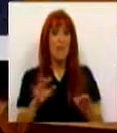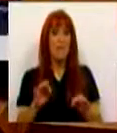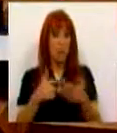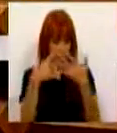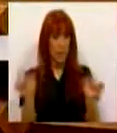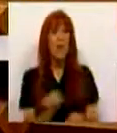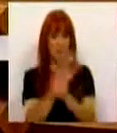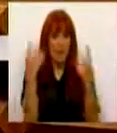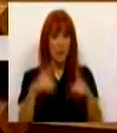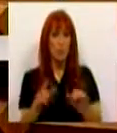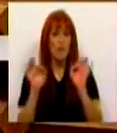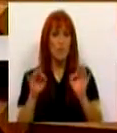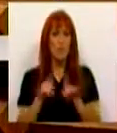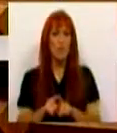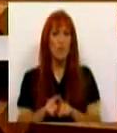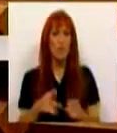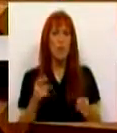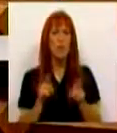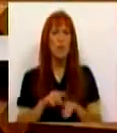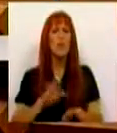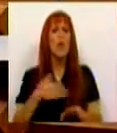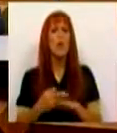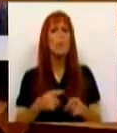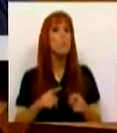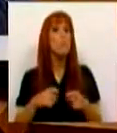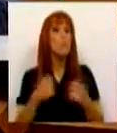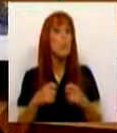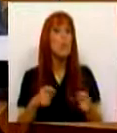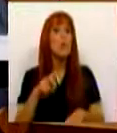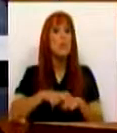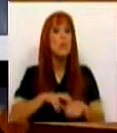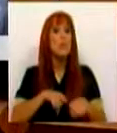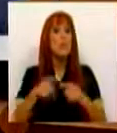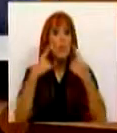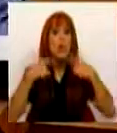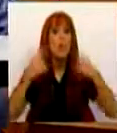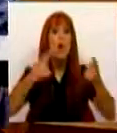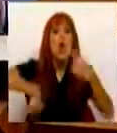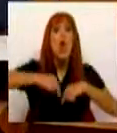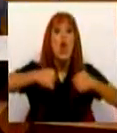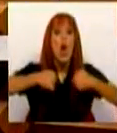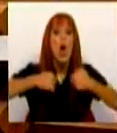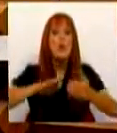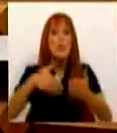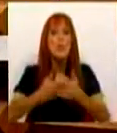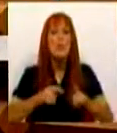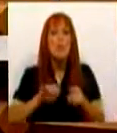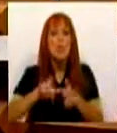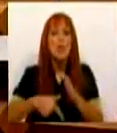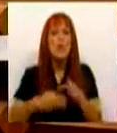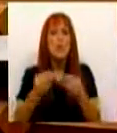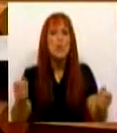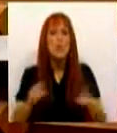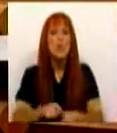da transparência, é a favor do reforço das incompatibilidades dos titulares de cargos públicos e políticos. Fomos nós que propusemos um projeto de